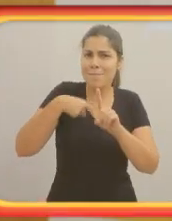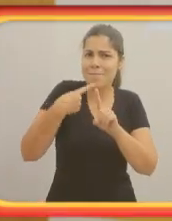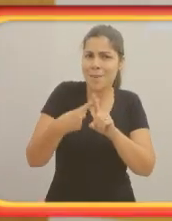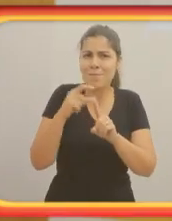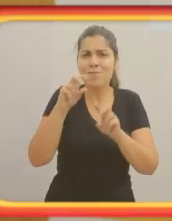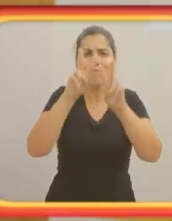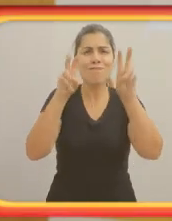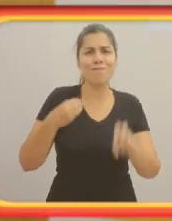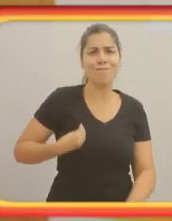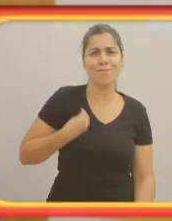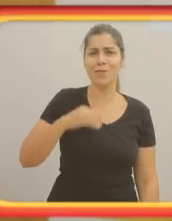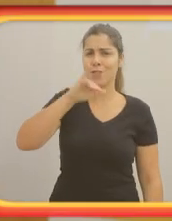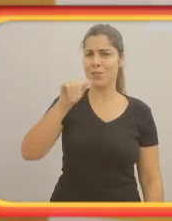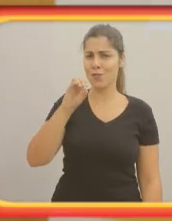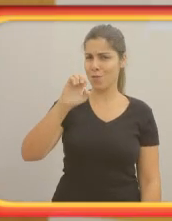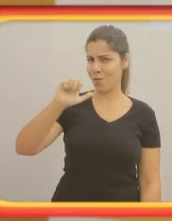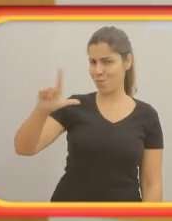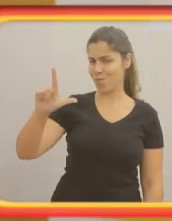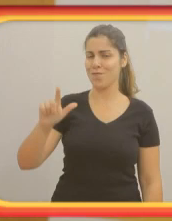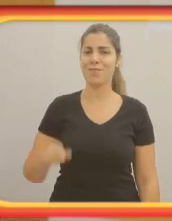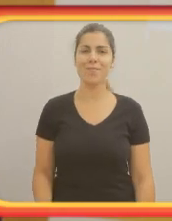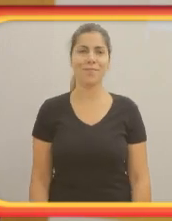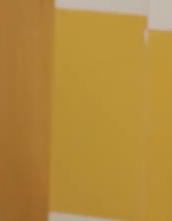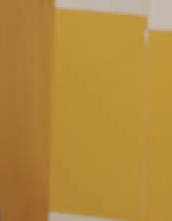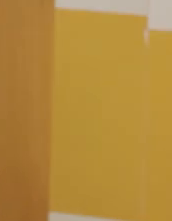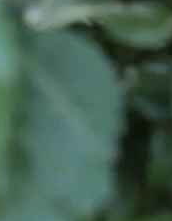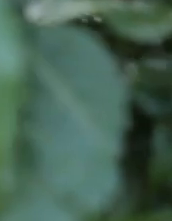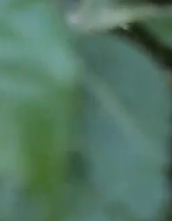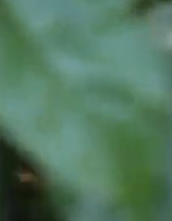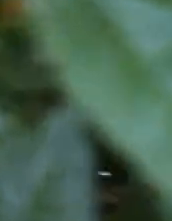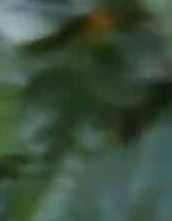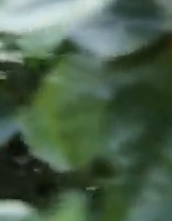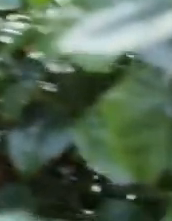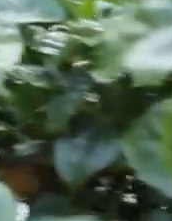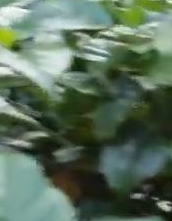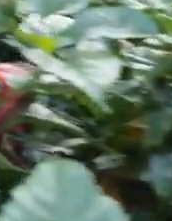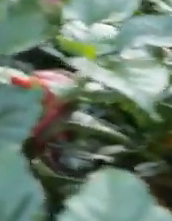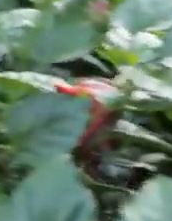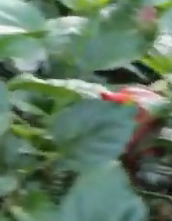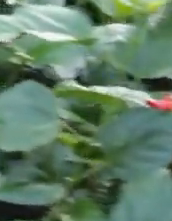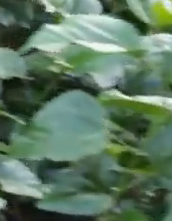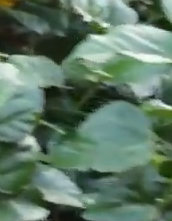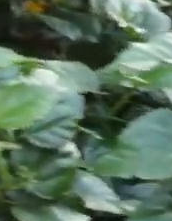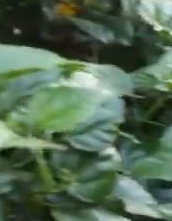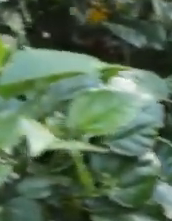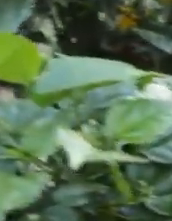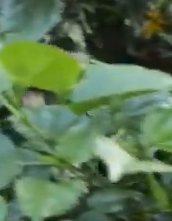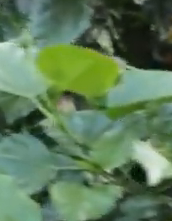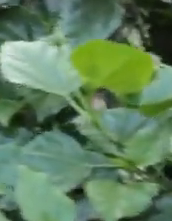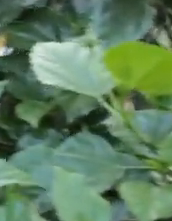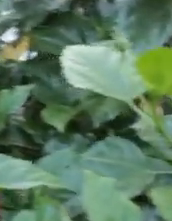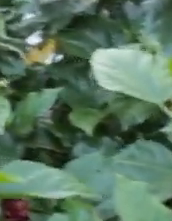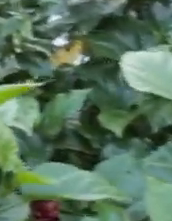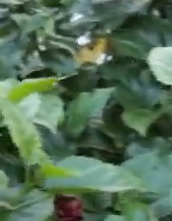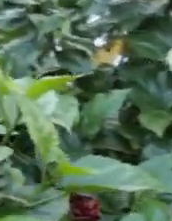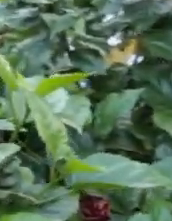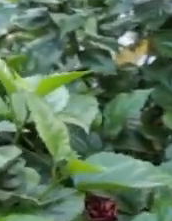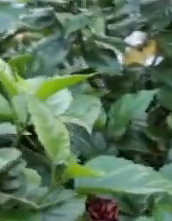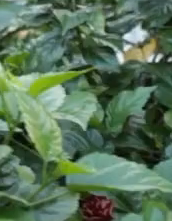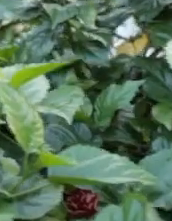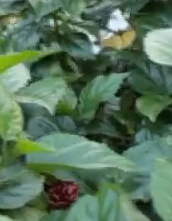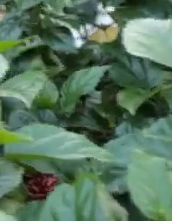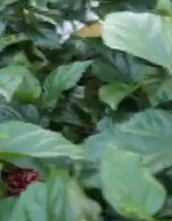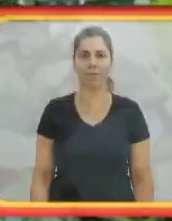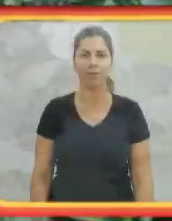Voltamos agora com mais um pouco sobre a vida de Joel Nascimento. Jardim. Joel em pé em frente a um arbusto de flores vermelhas. Entrevista